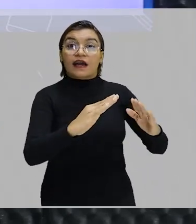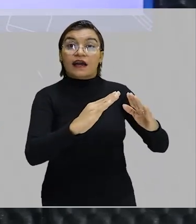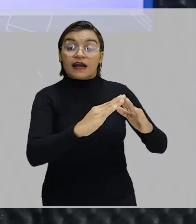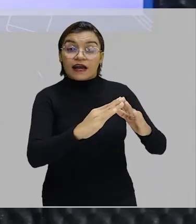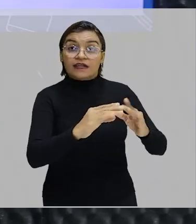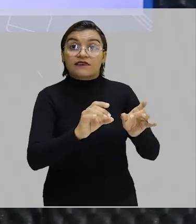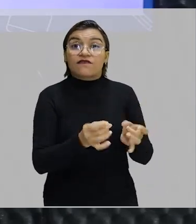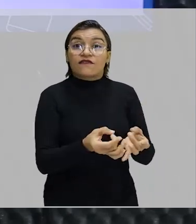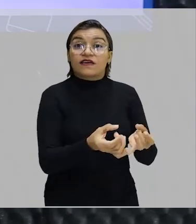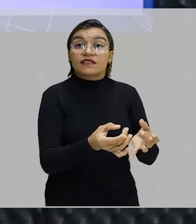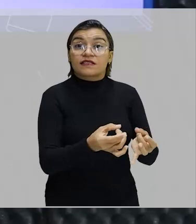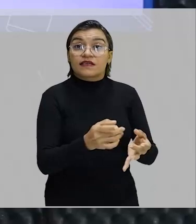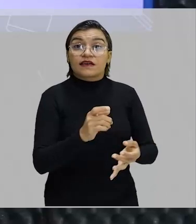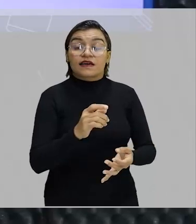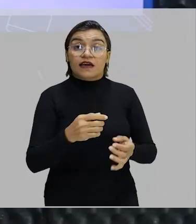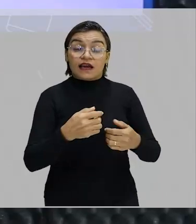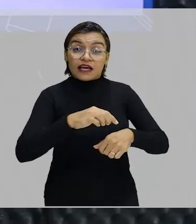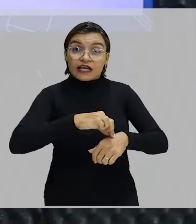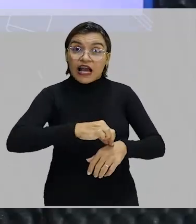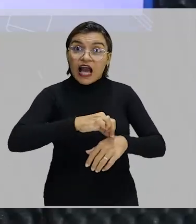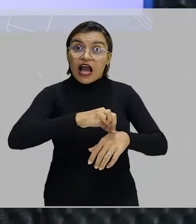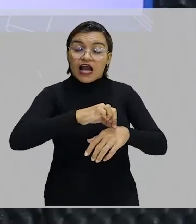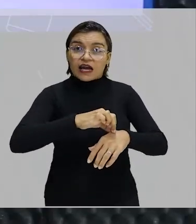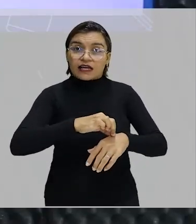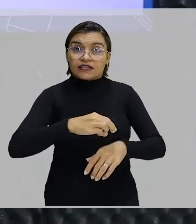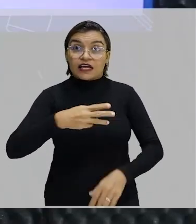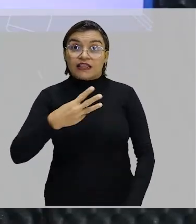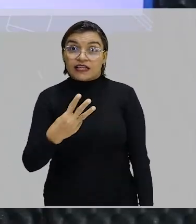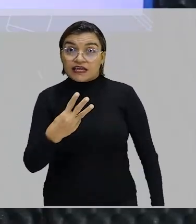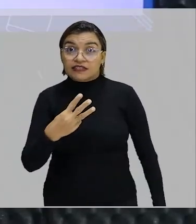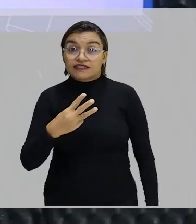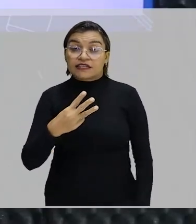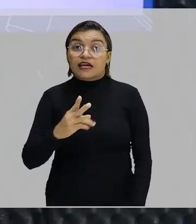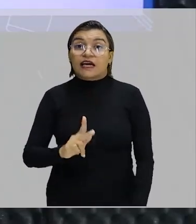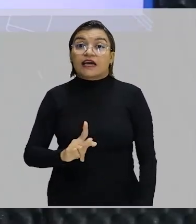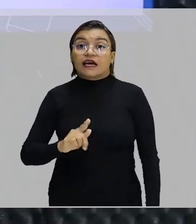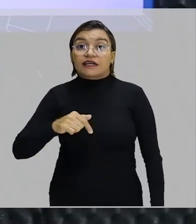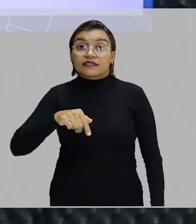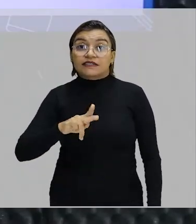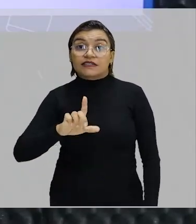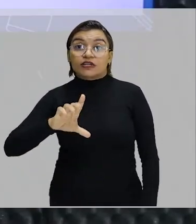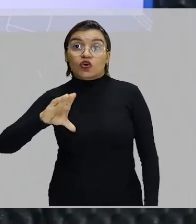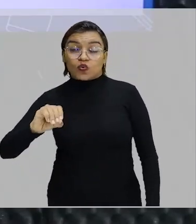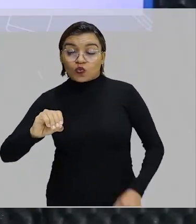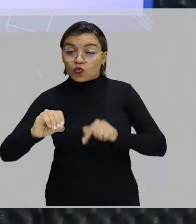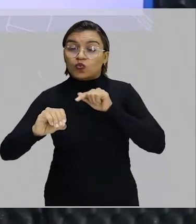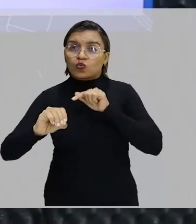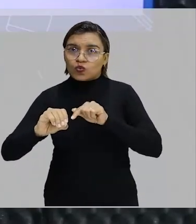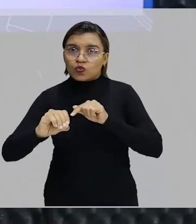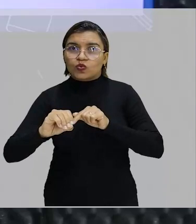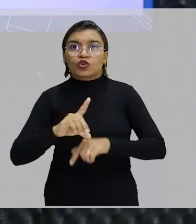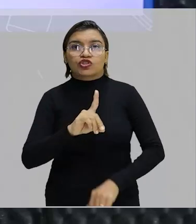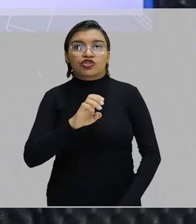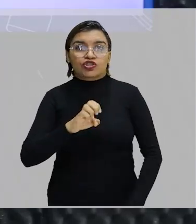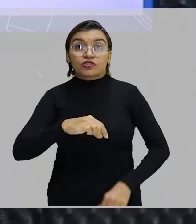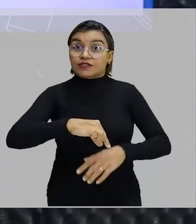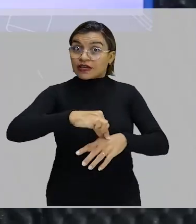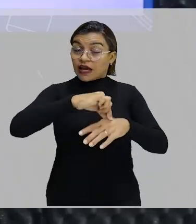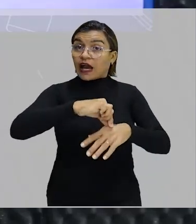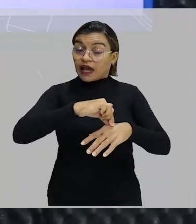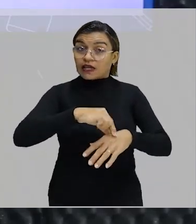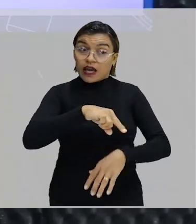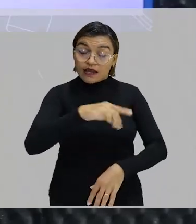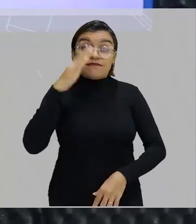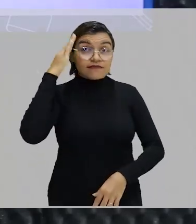de carne, olha a ostentação, hein? 3 quilos de carne, o açougueiro não vai deixar também de atender, porque ele vai entender o que você